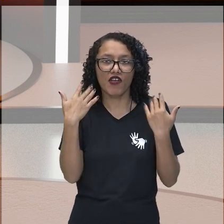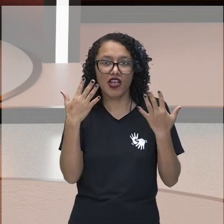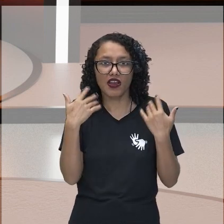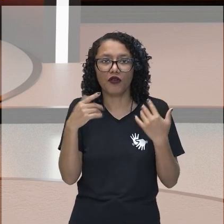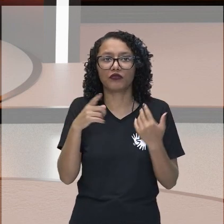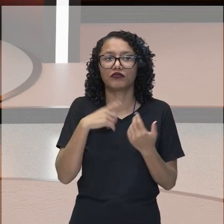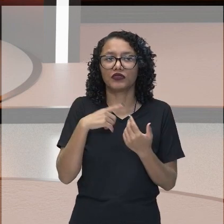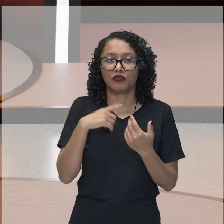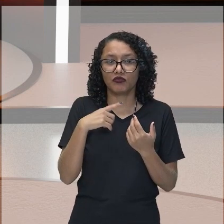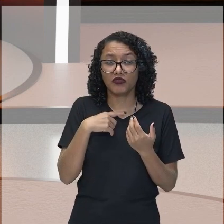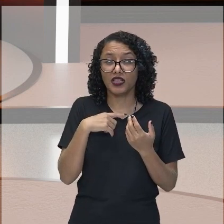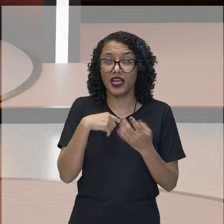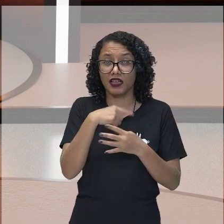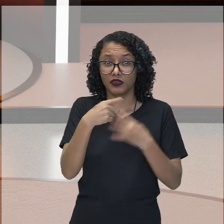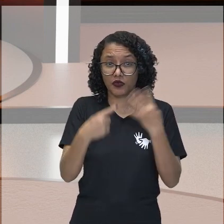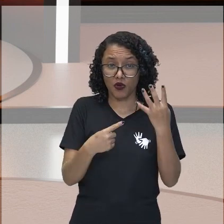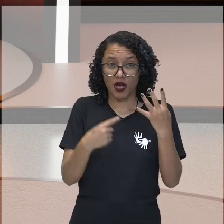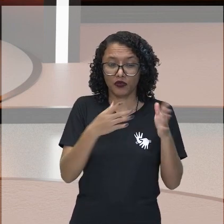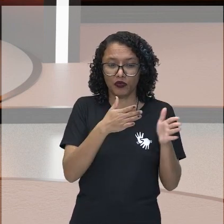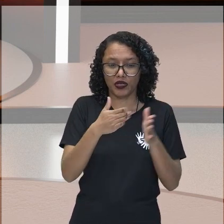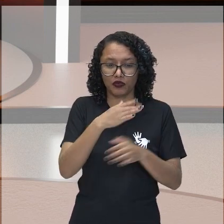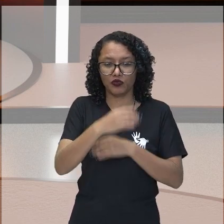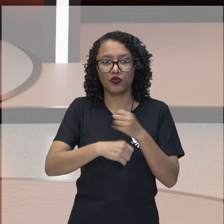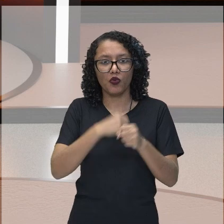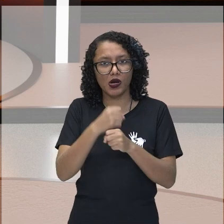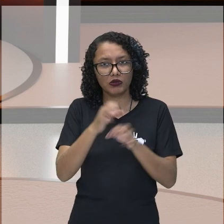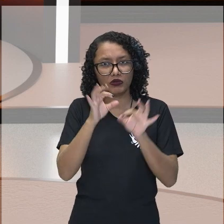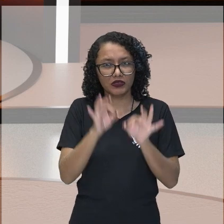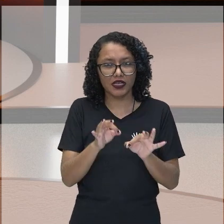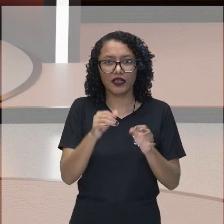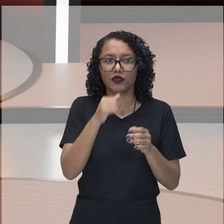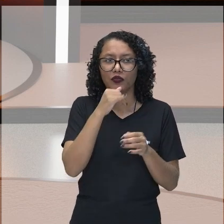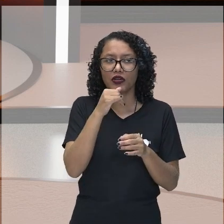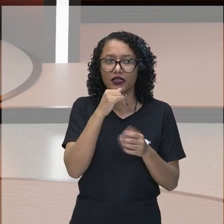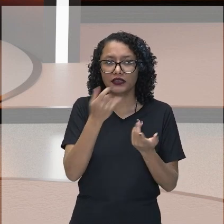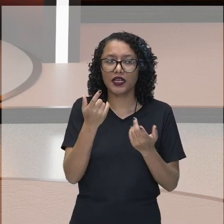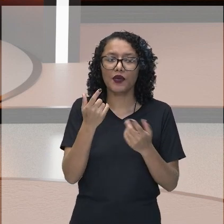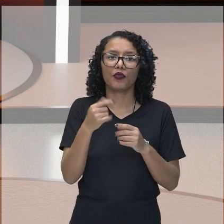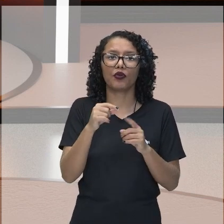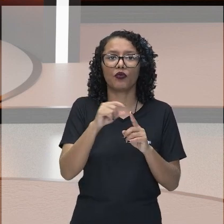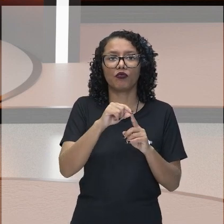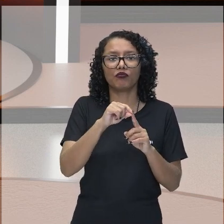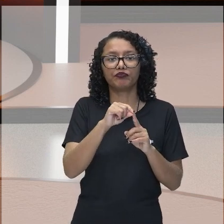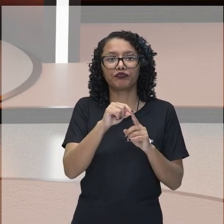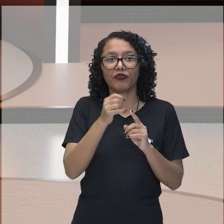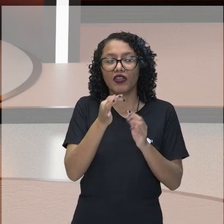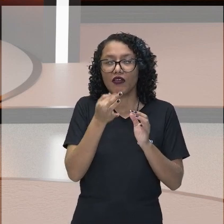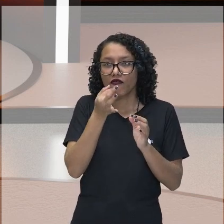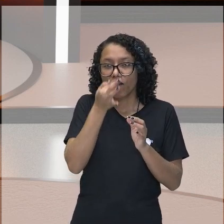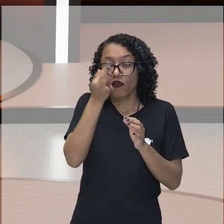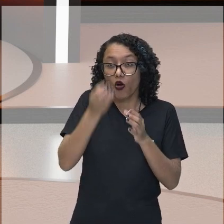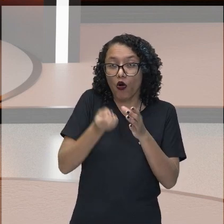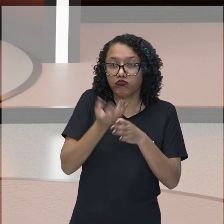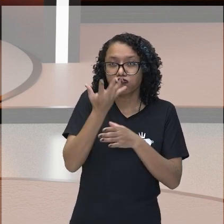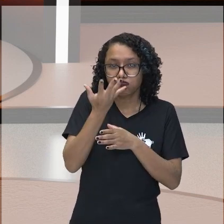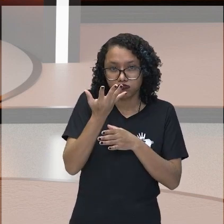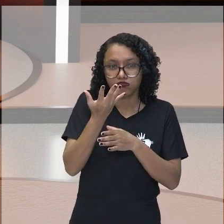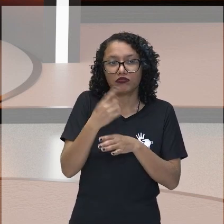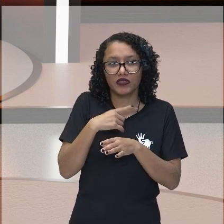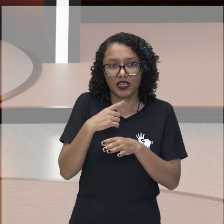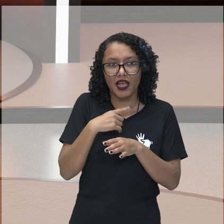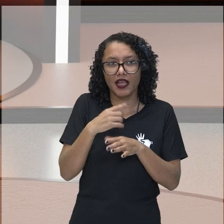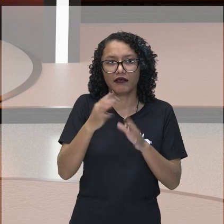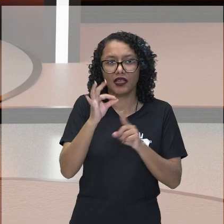bem definidas no Japão, né? Com a primavera, que ocorre no período de março a maio, caracterizada por temperaturas amenas e a